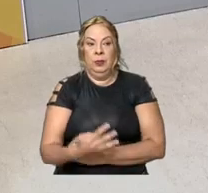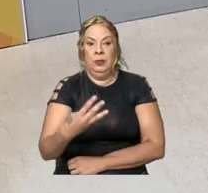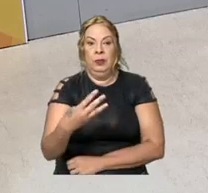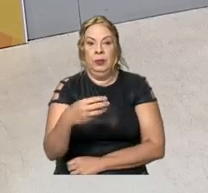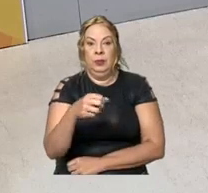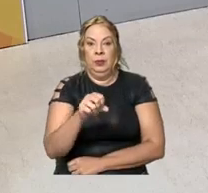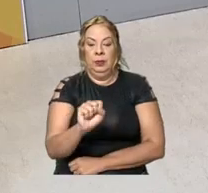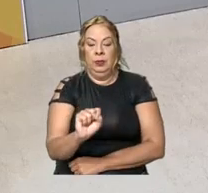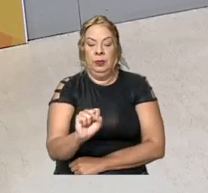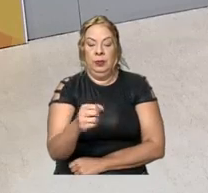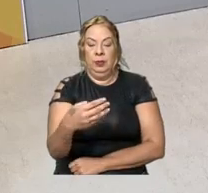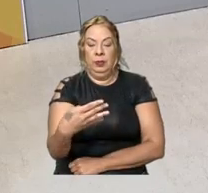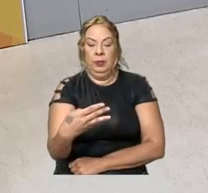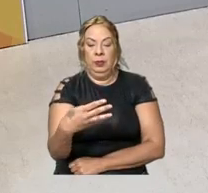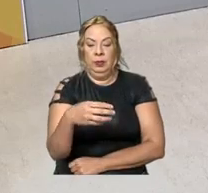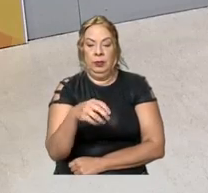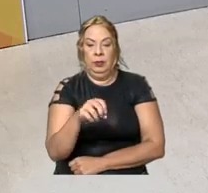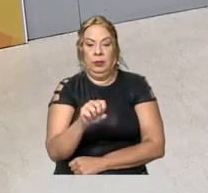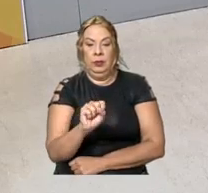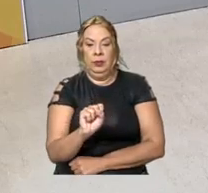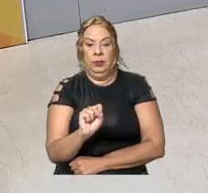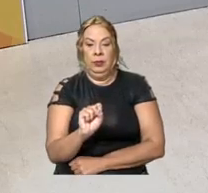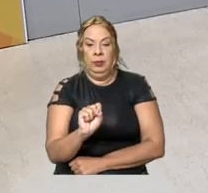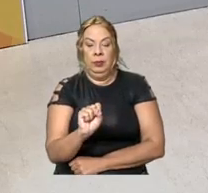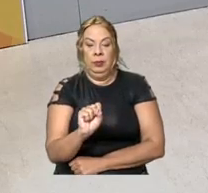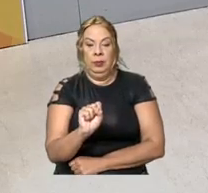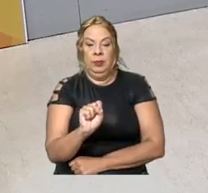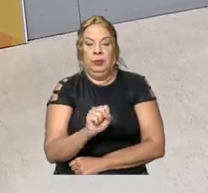o 48, 48,